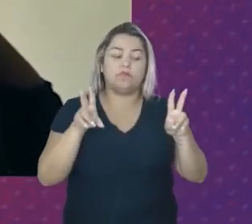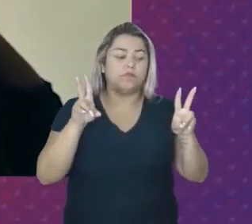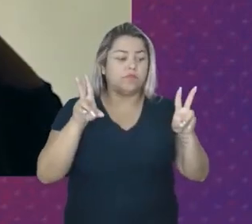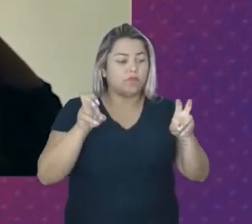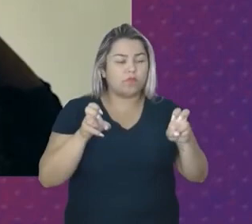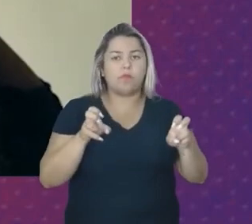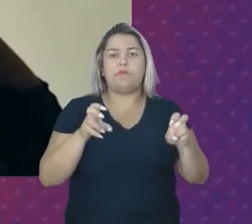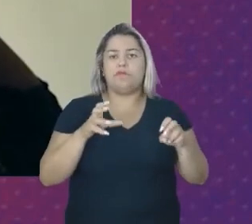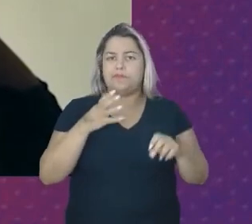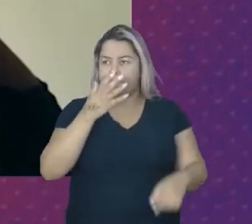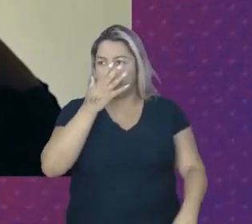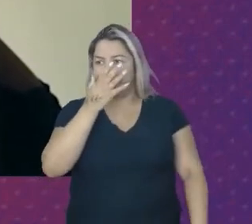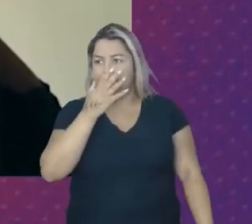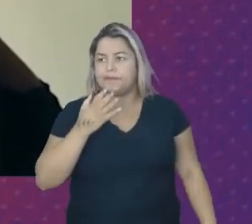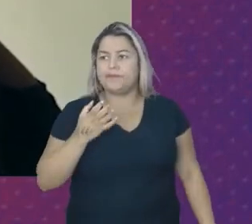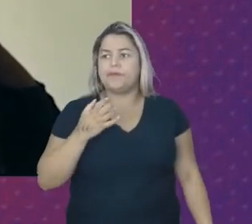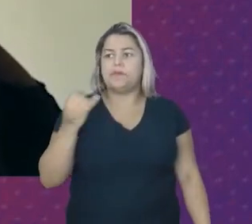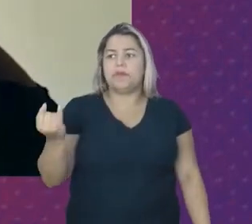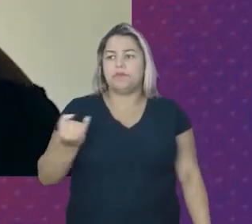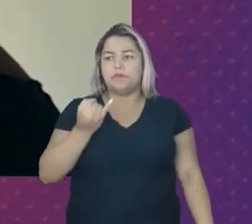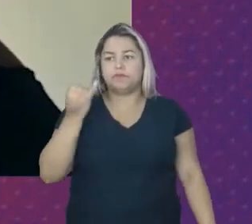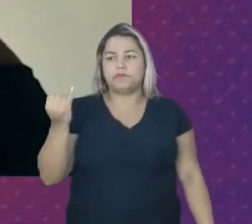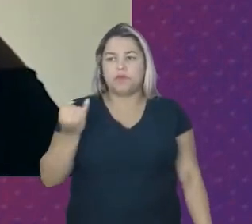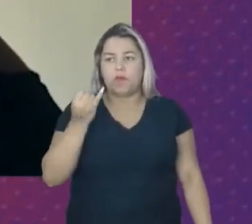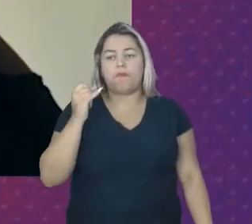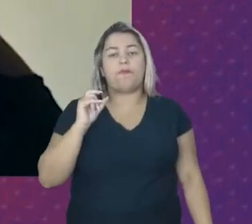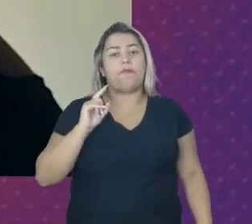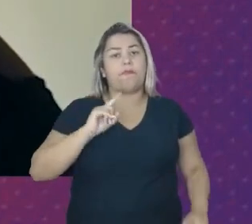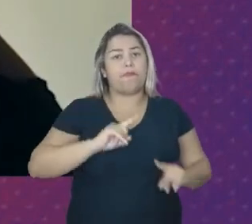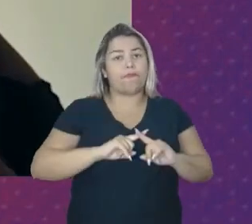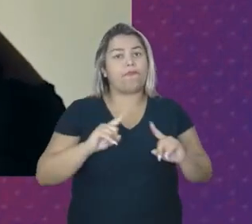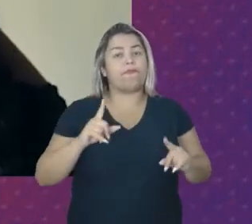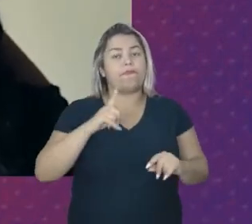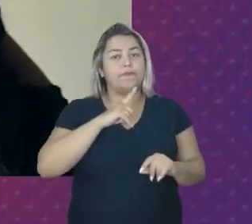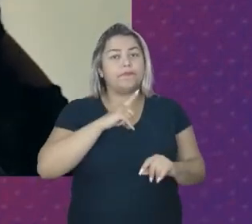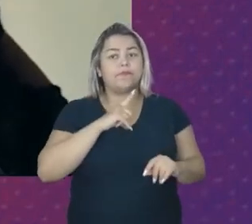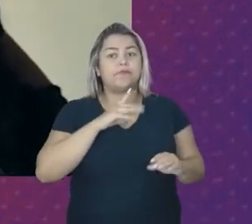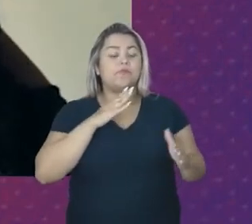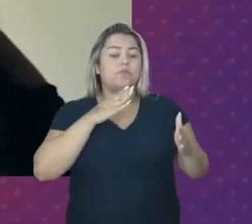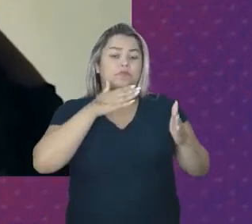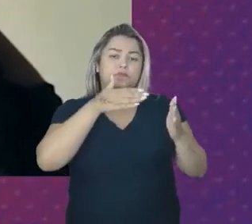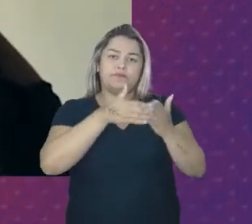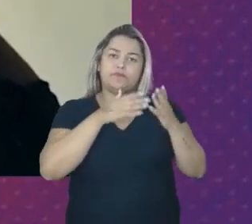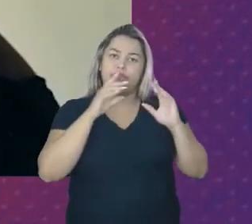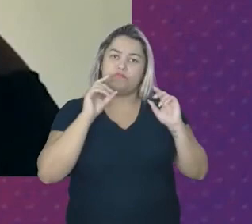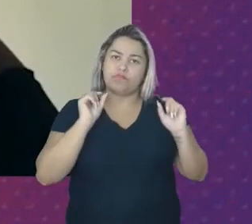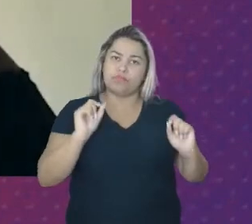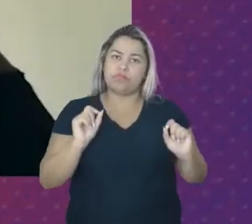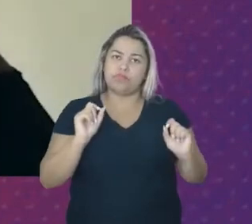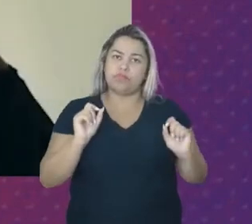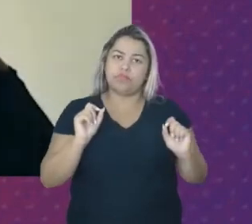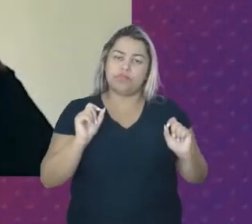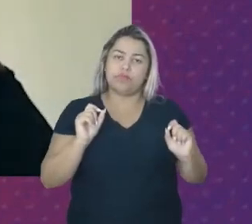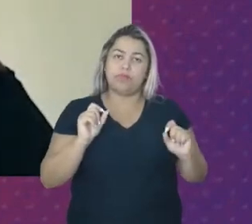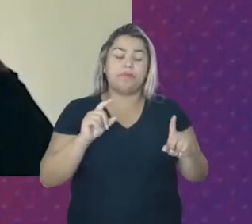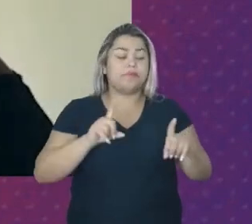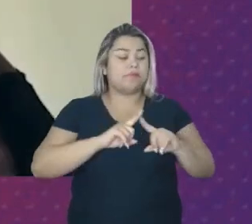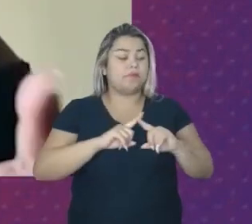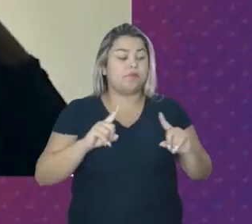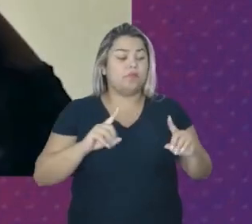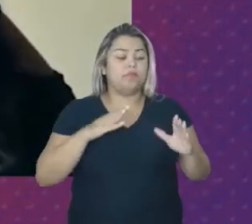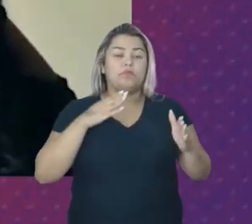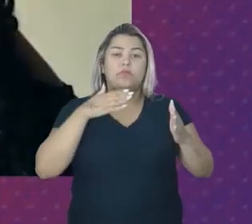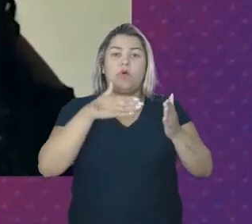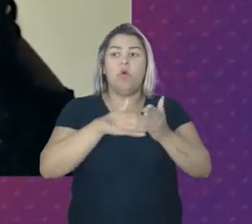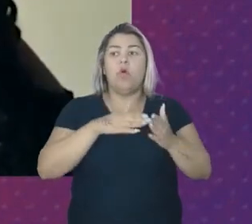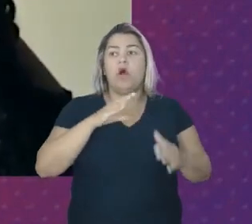muito severos, assuntos importantes e densos, mas que a gente tem um limite aí do que é o tempo, nós temos um limite de